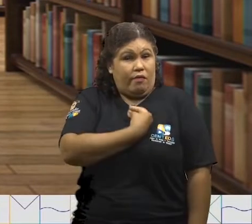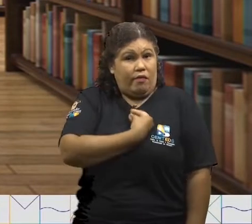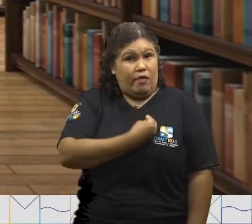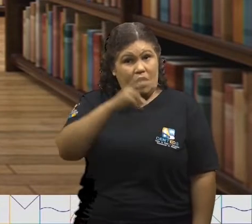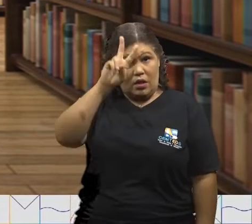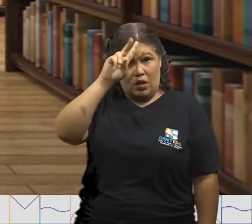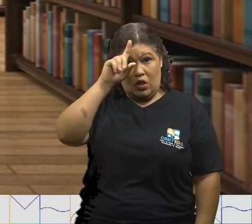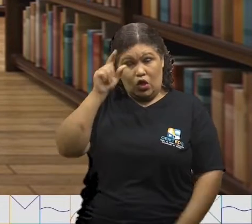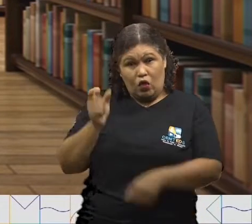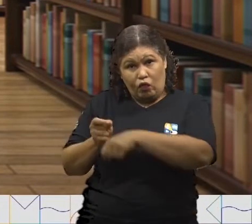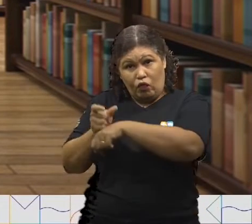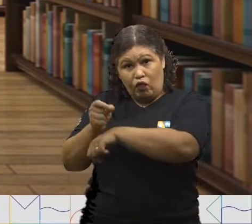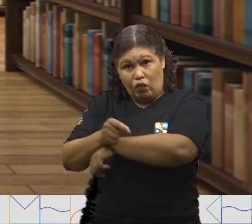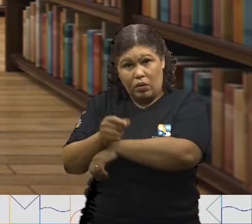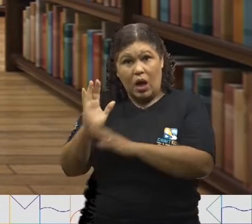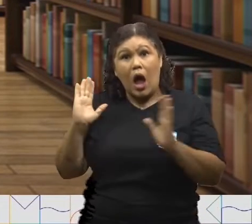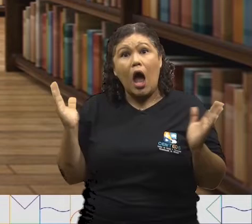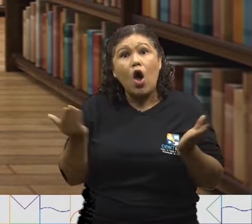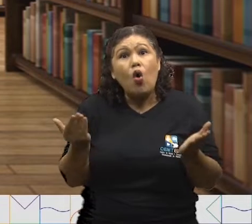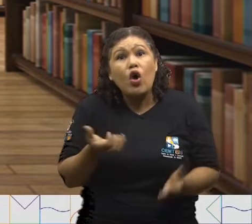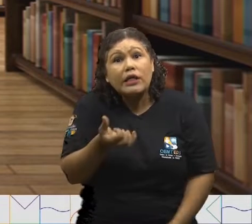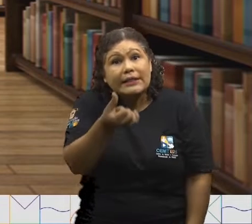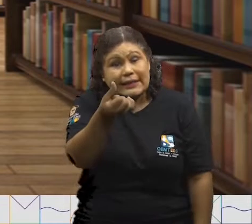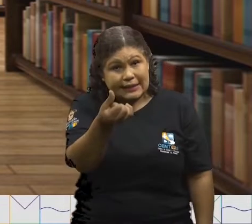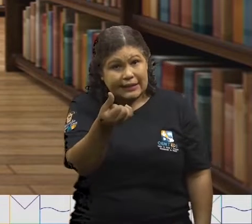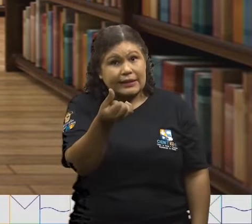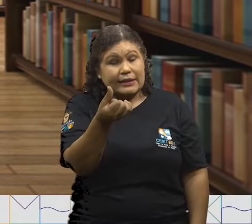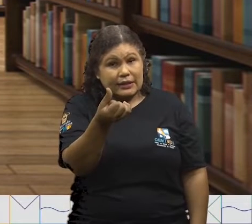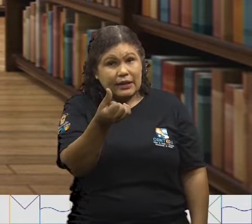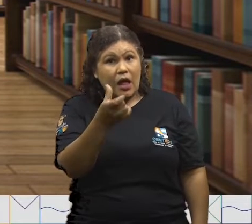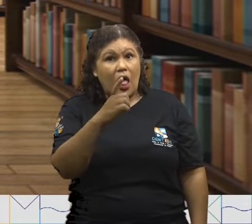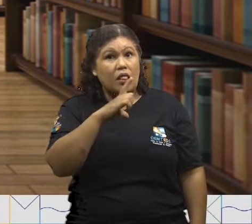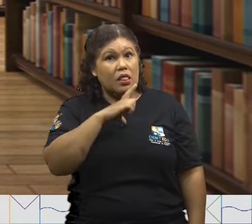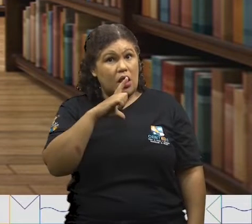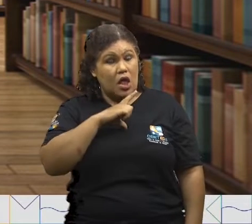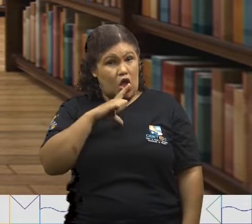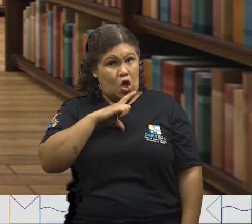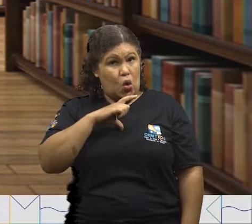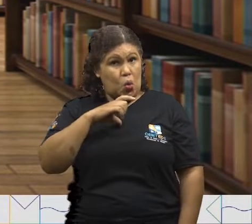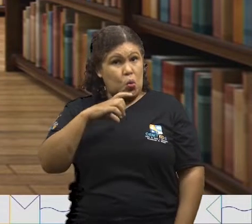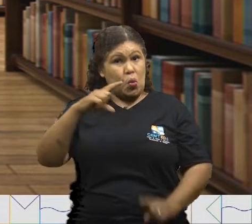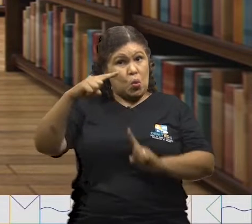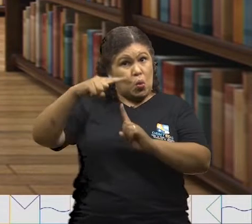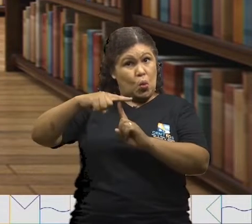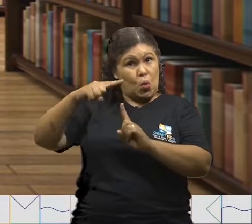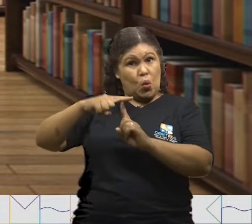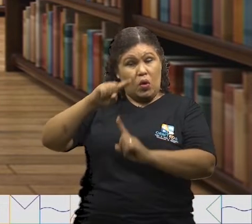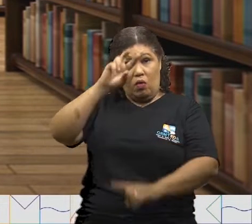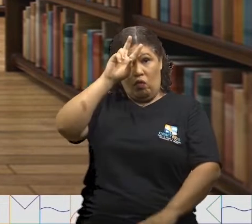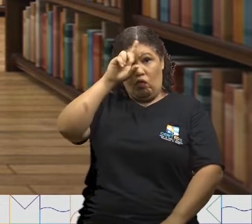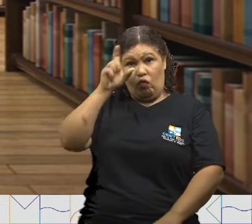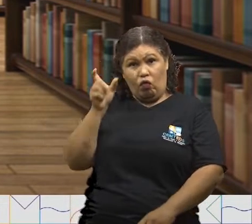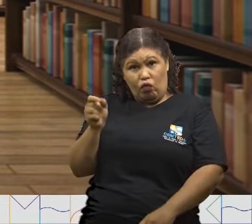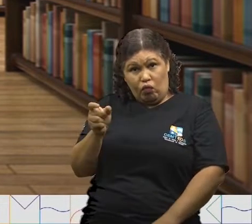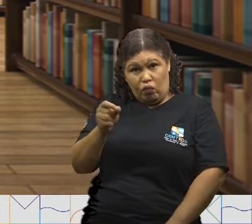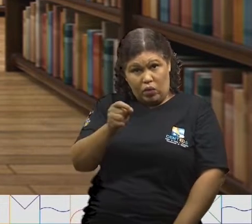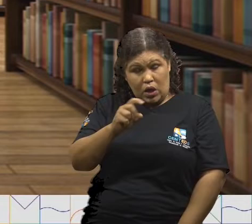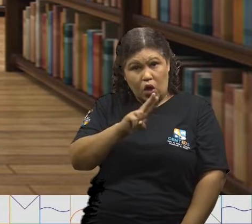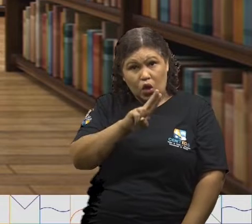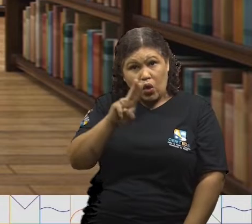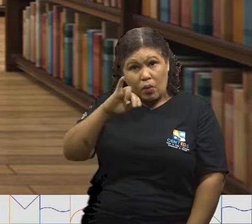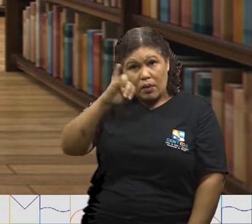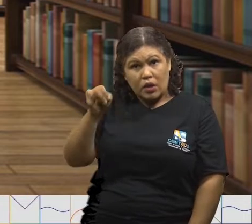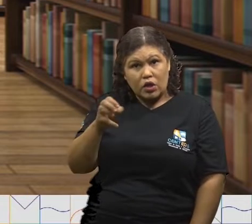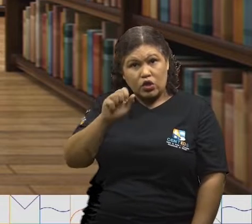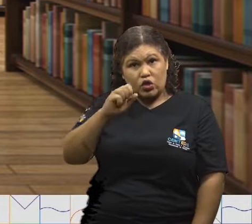curiosidade. Curiosidade 6. Existe um tipo de formiga chamada